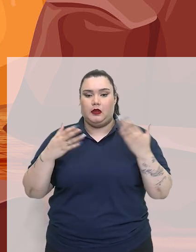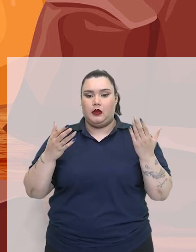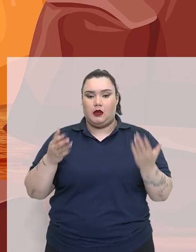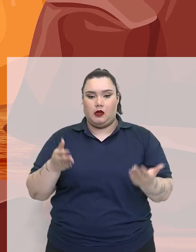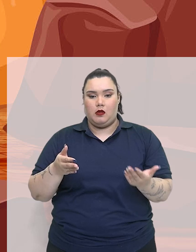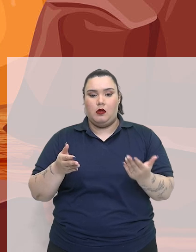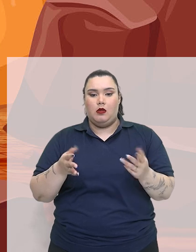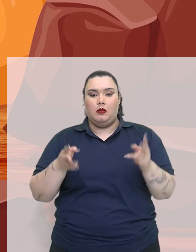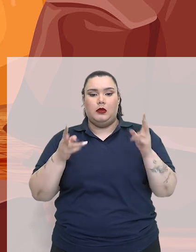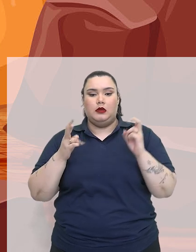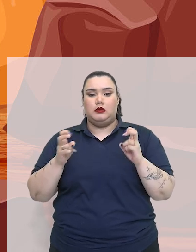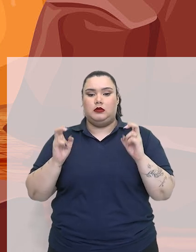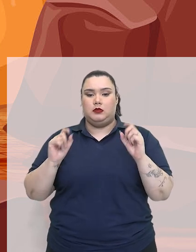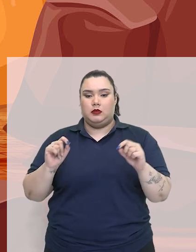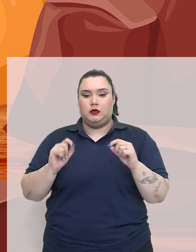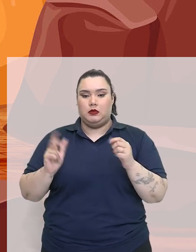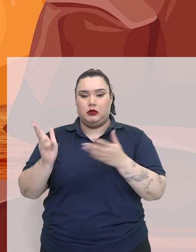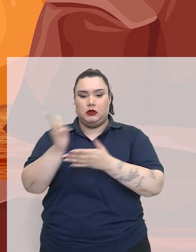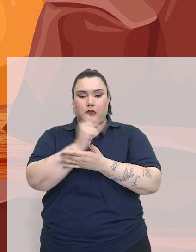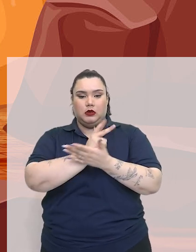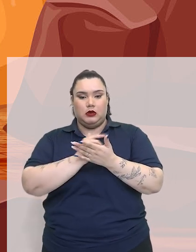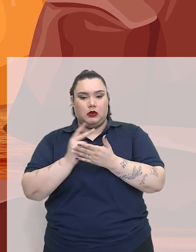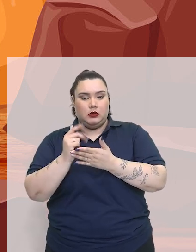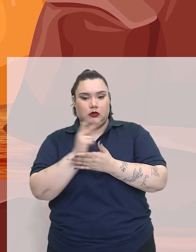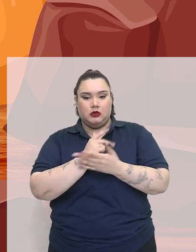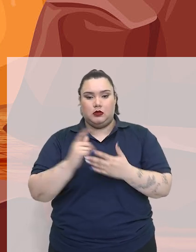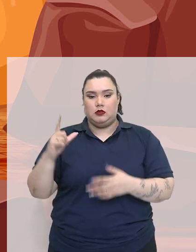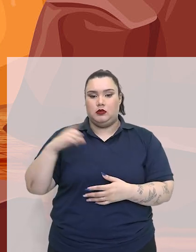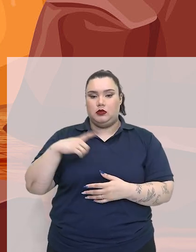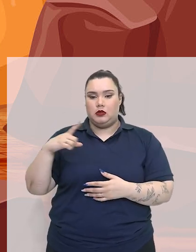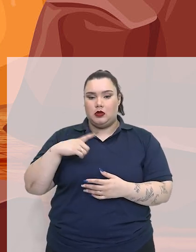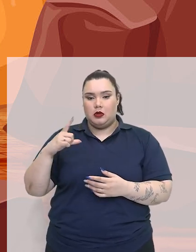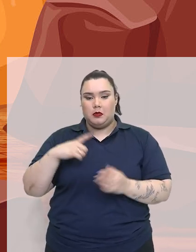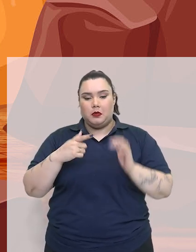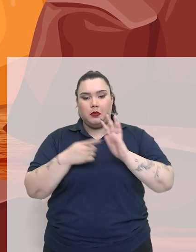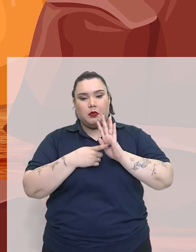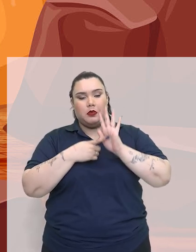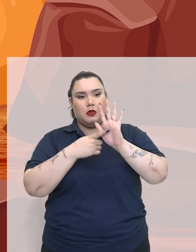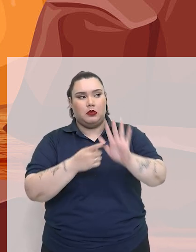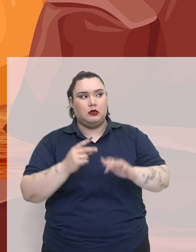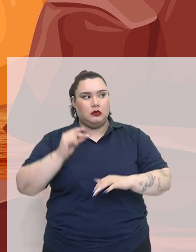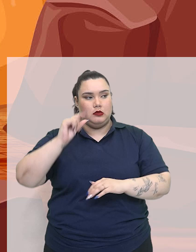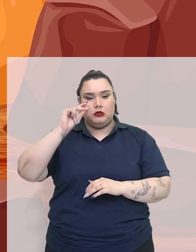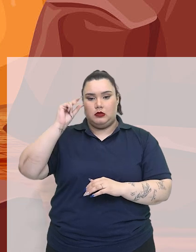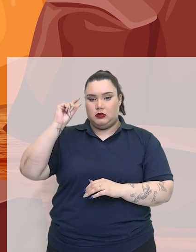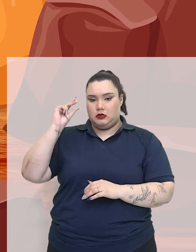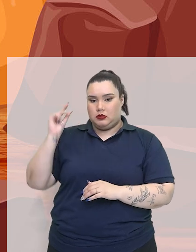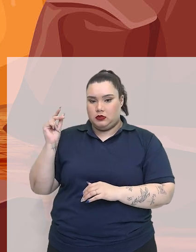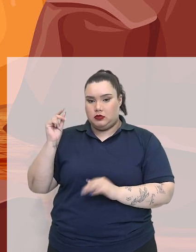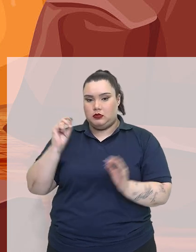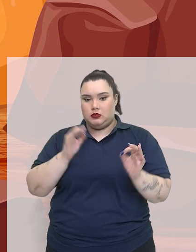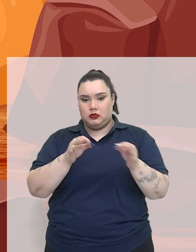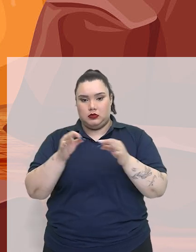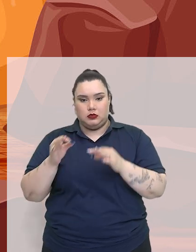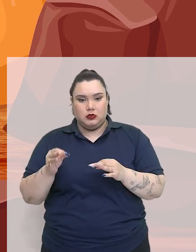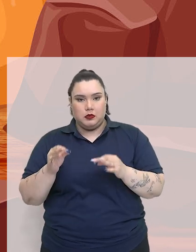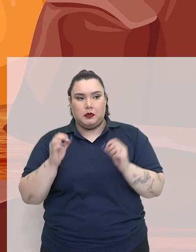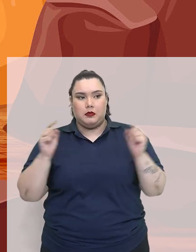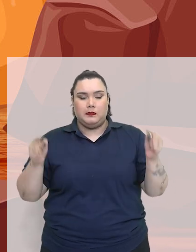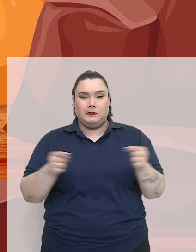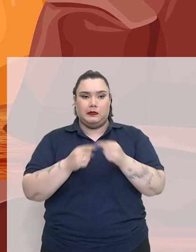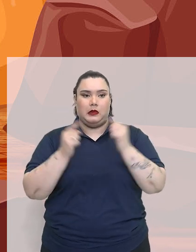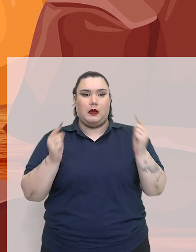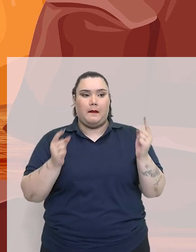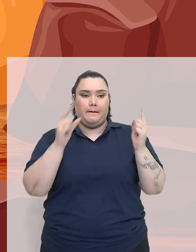Então, os desenhos, né, eles são bem mais antigos do que propriamente